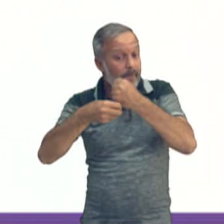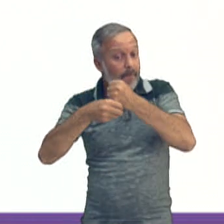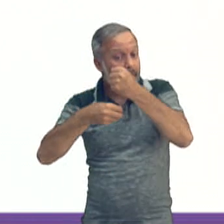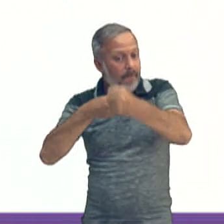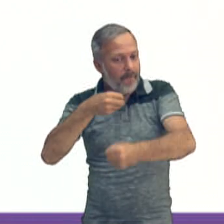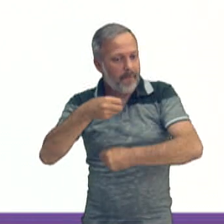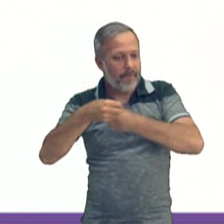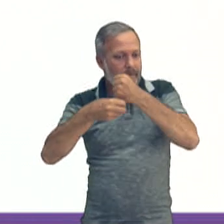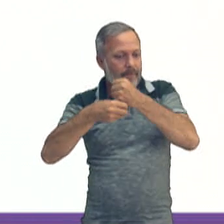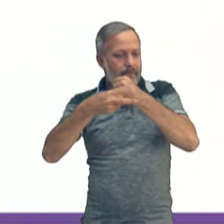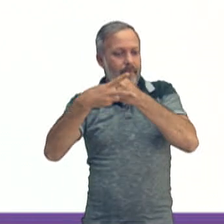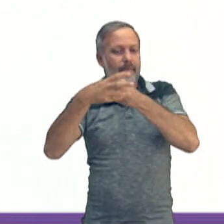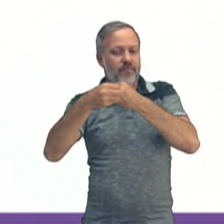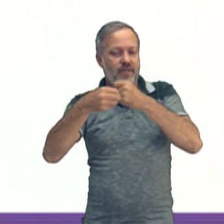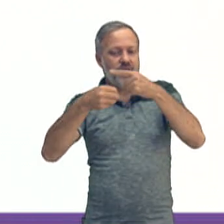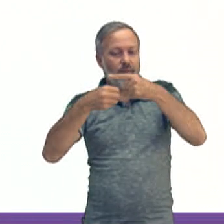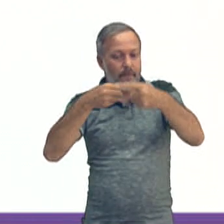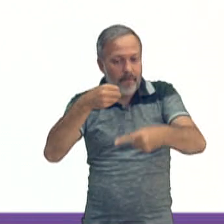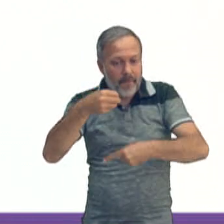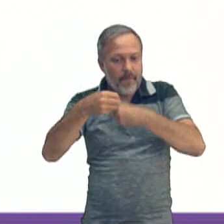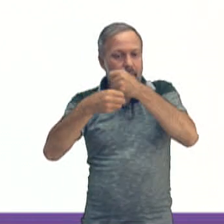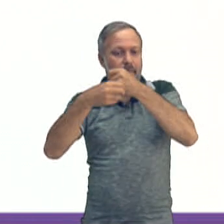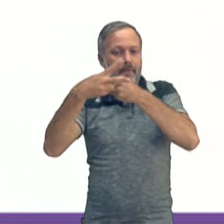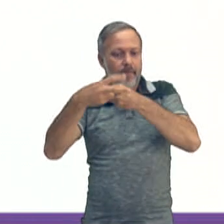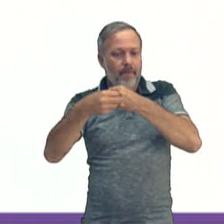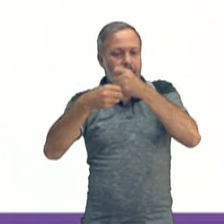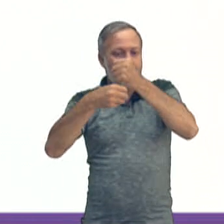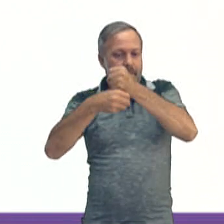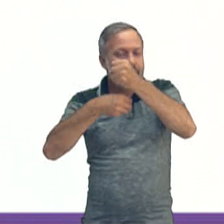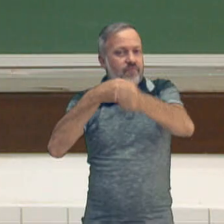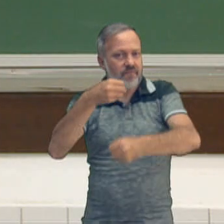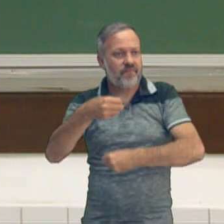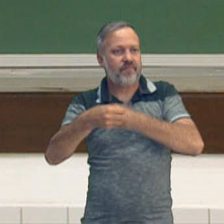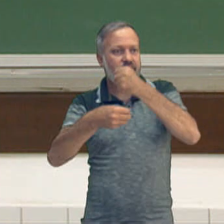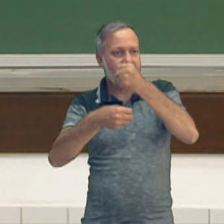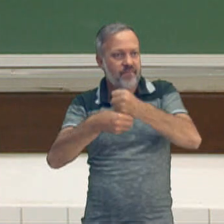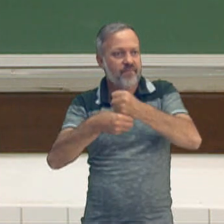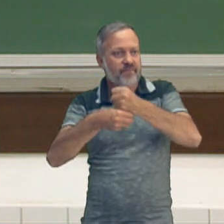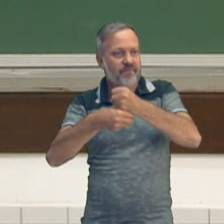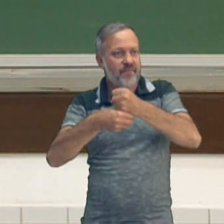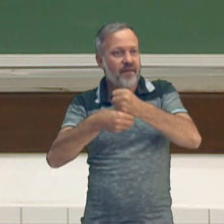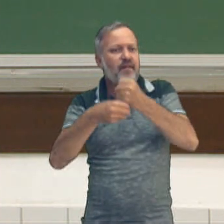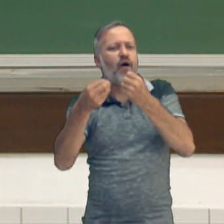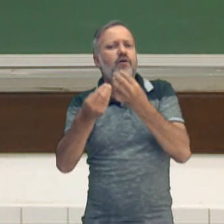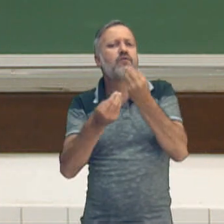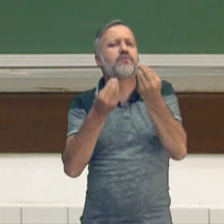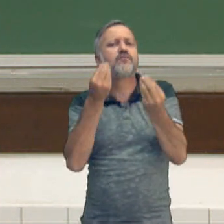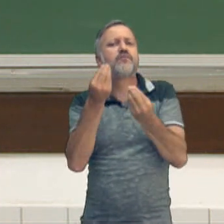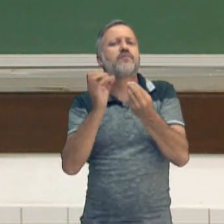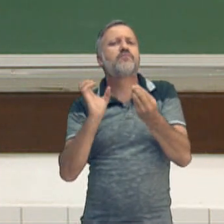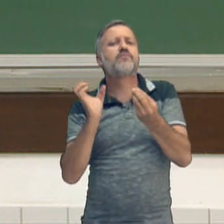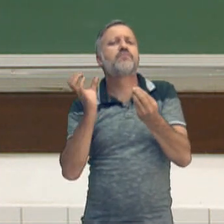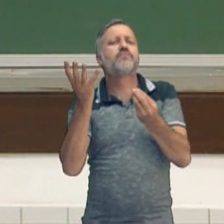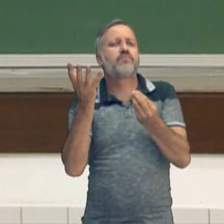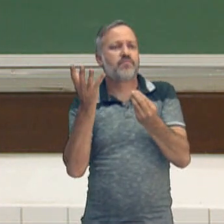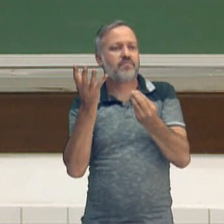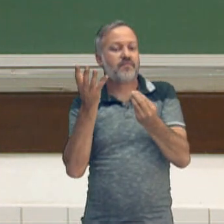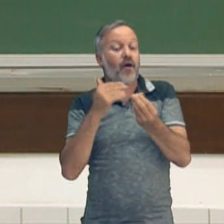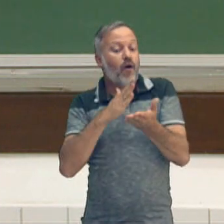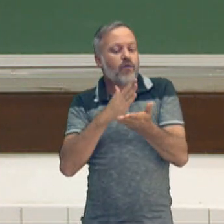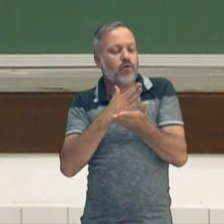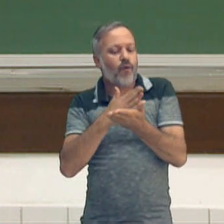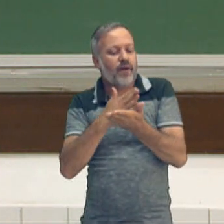mundo, mas o fim de um ciclo grande do calendário. E o que acontece com o nosso calendário quando ele termina?